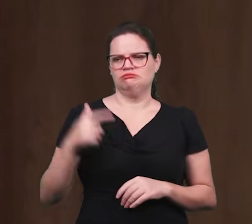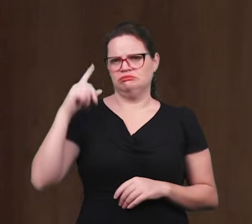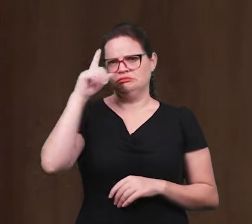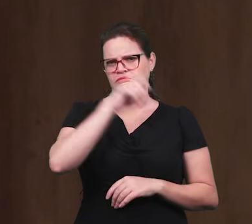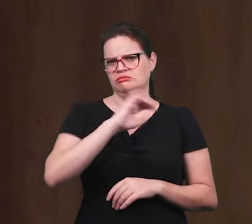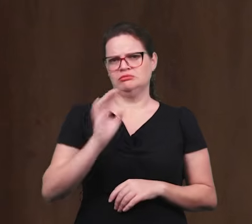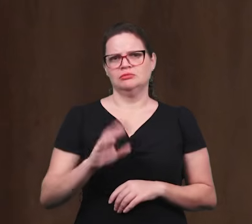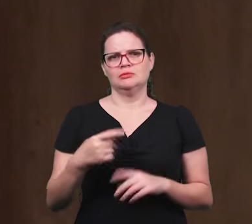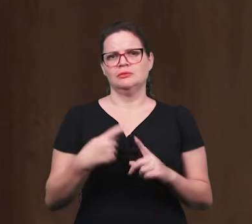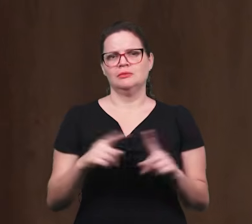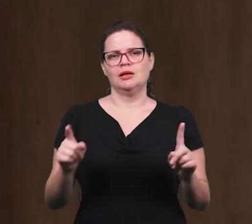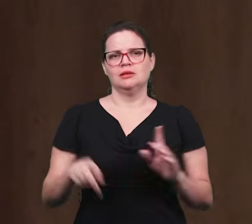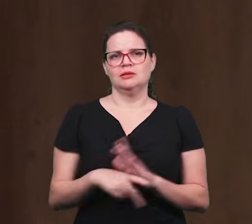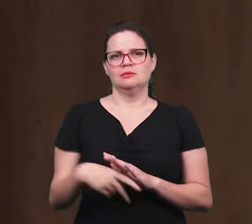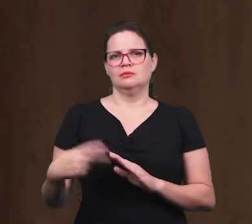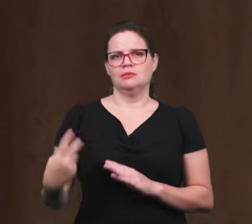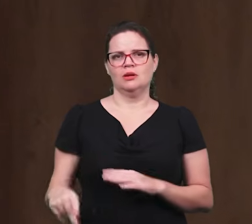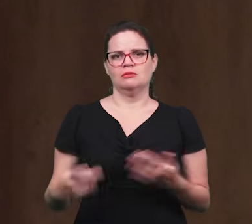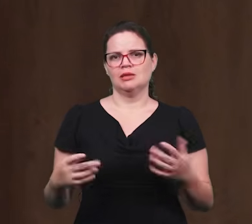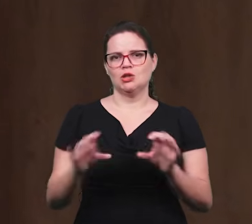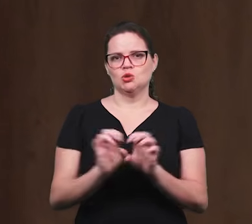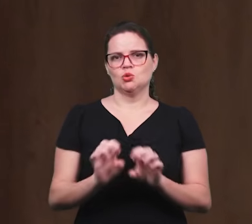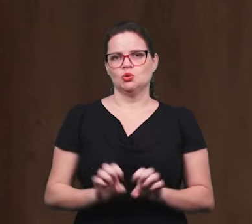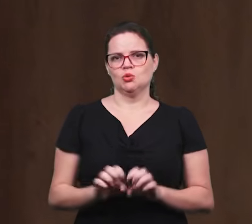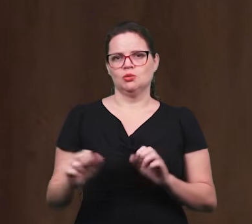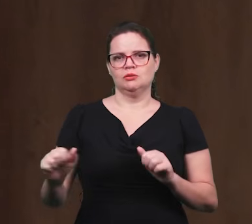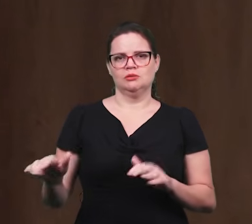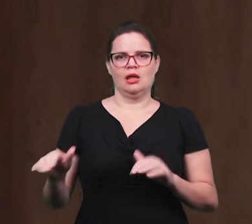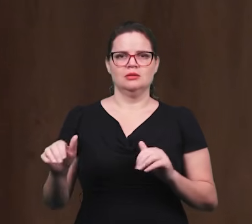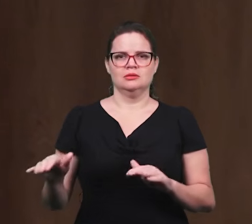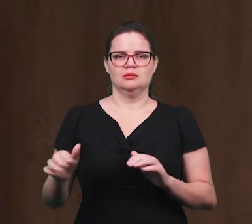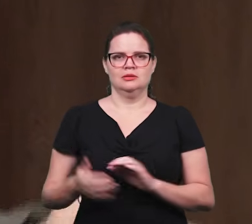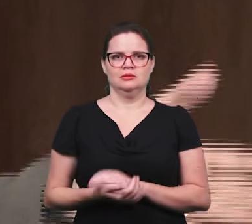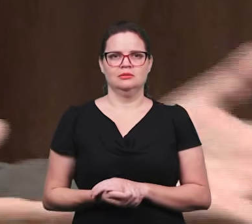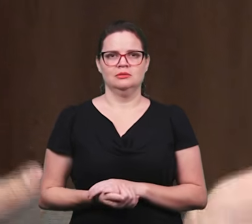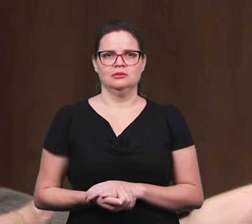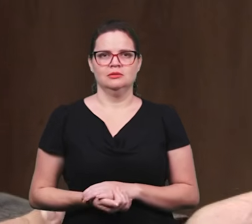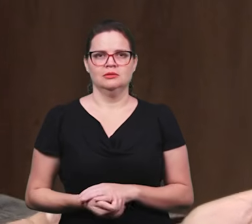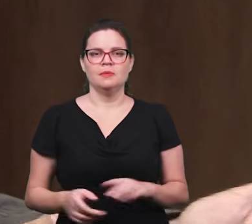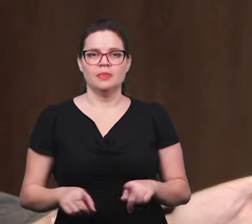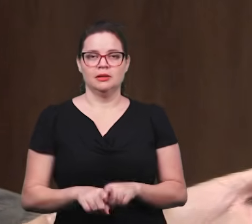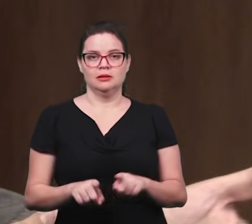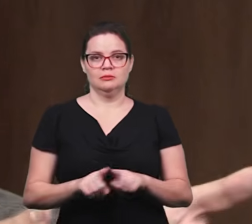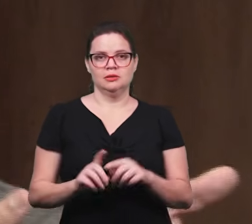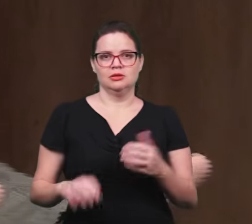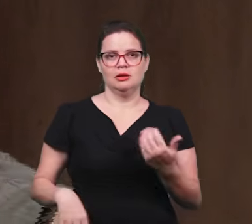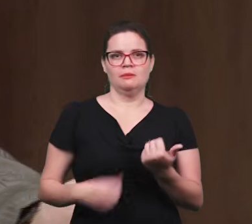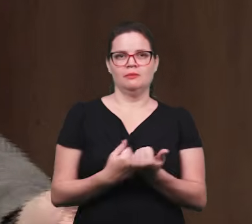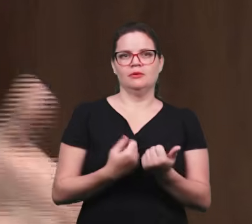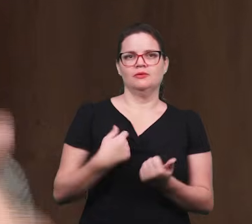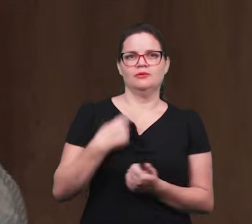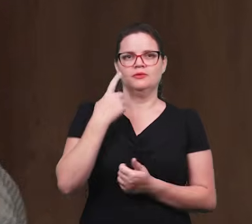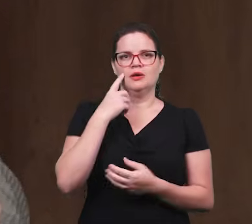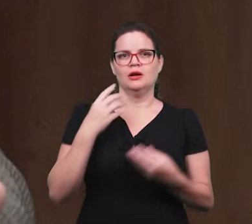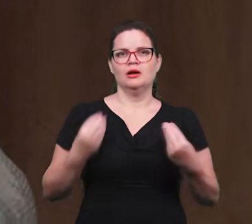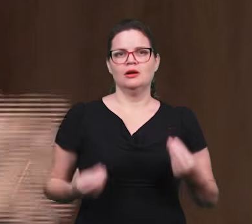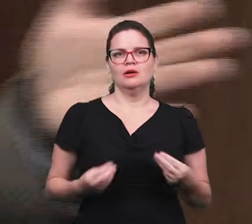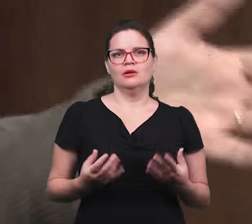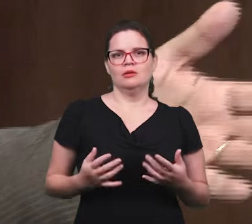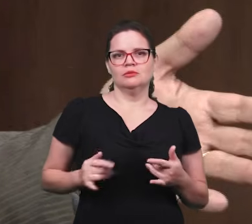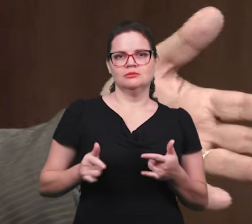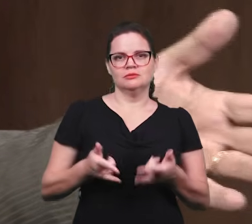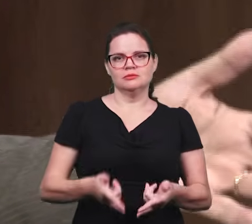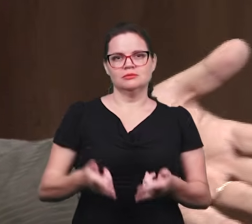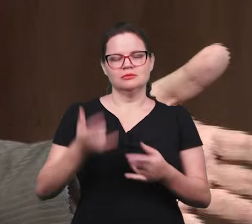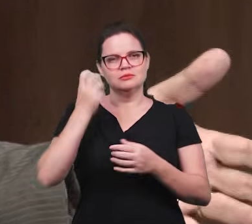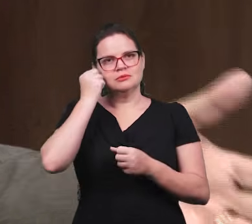mas é estrutural. Principalmente com relação à estrutura de apoio, né? Como é que você vai ter alojamento? Você vê, se o quartel